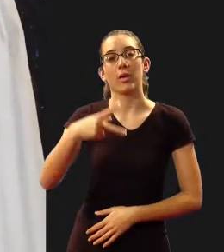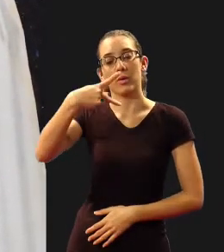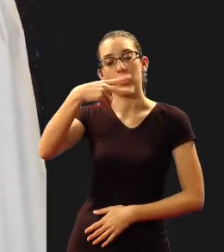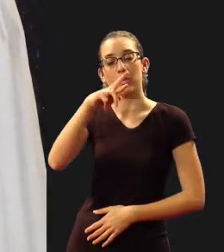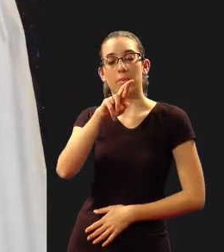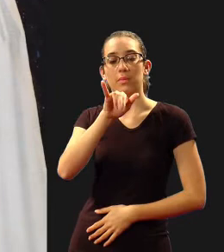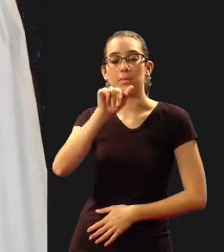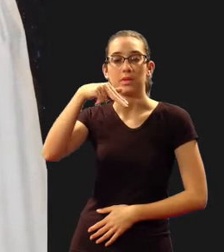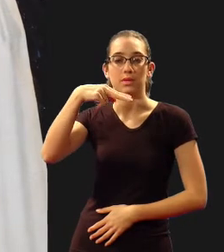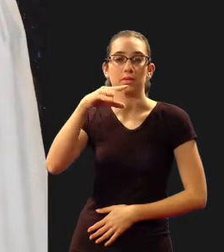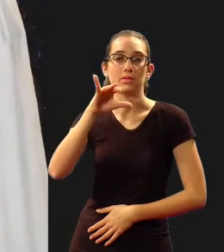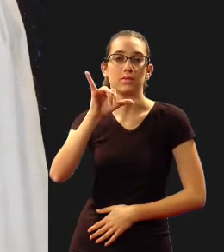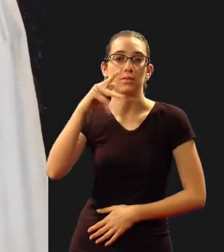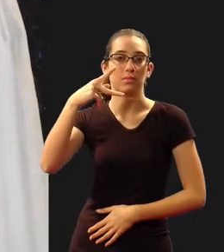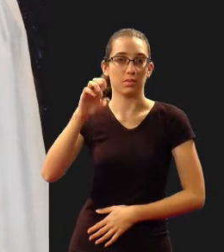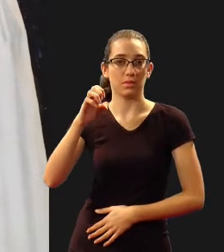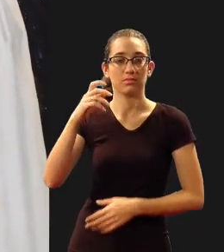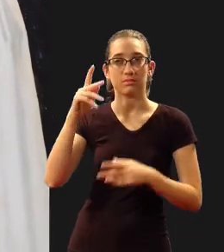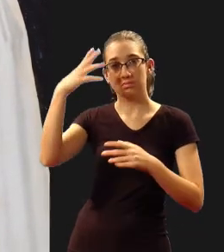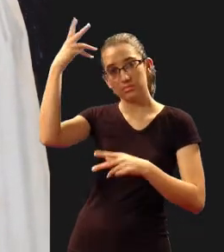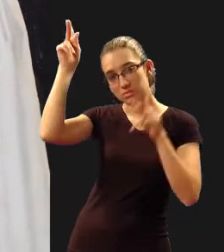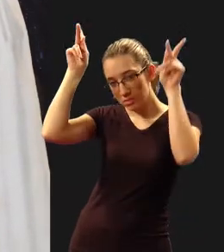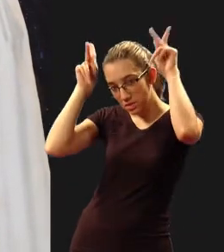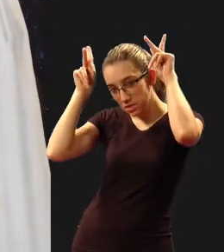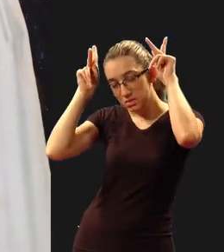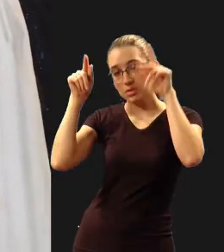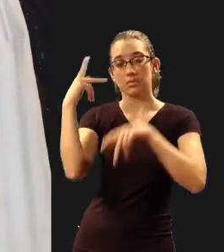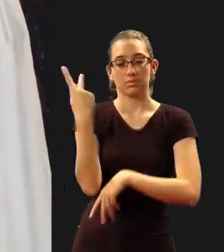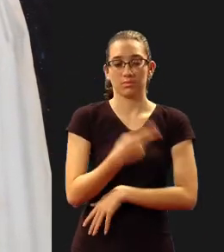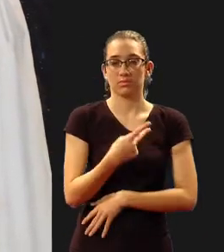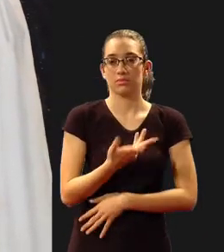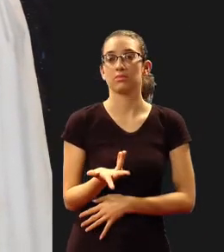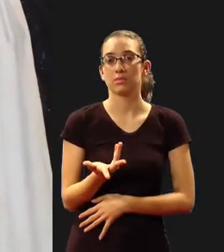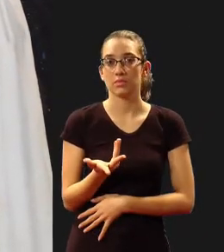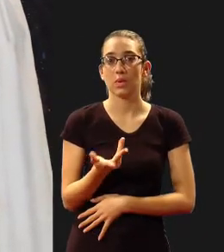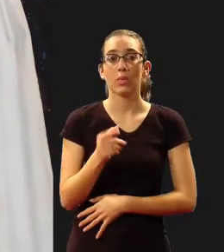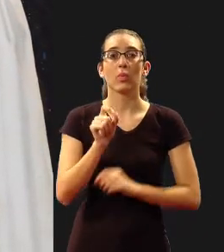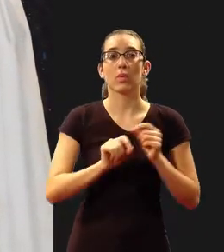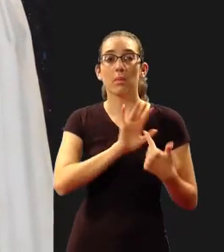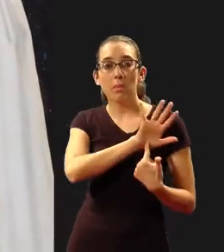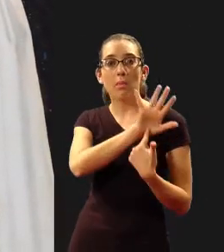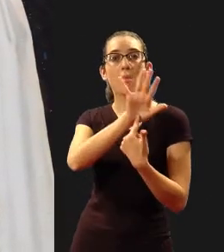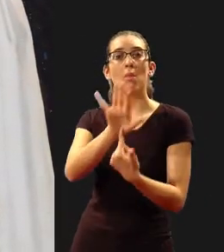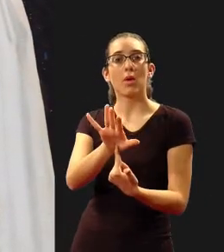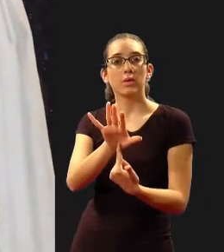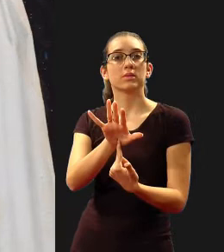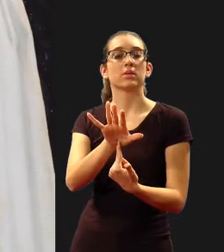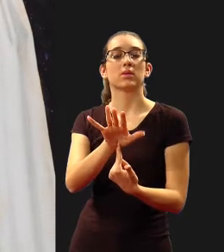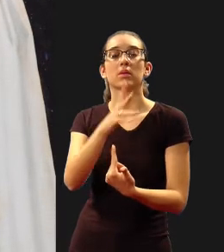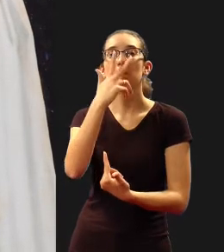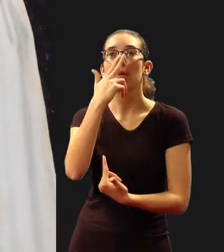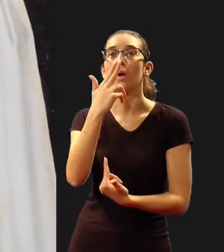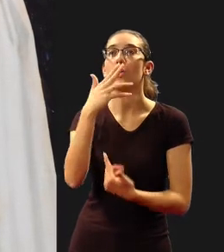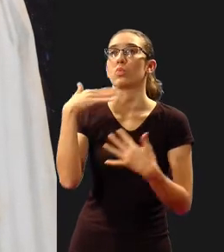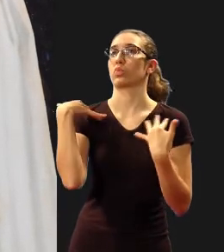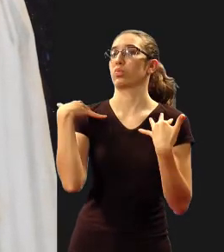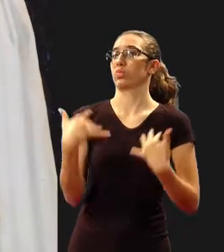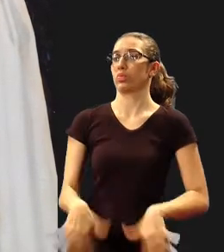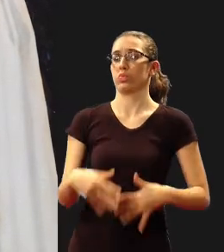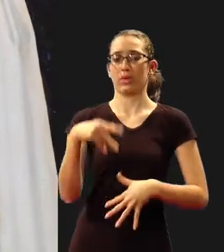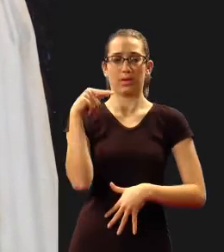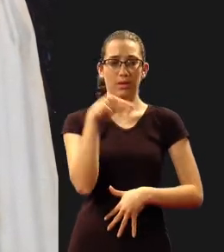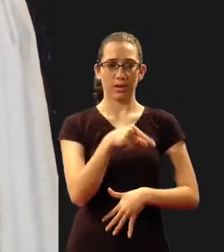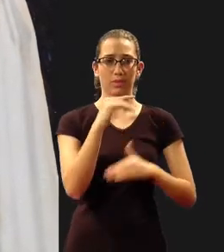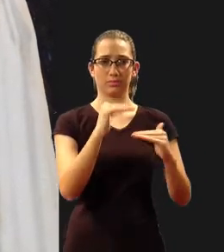o próprio príncipe eleitor da Saxônia. Então isso mostra até mesmo a